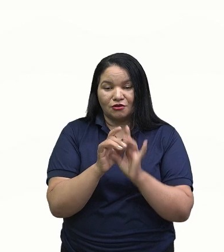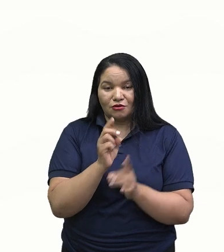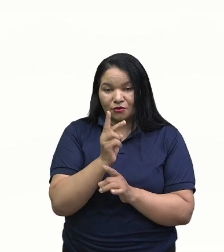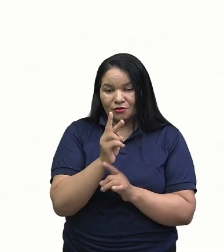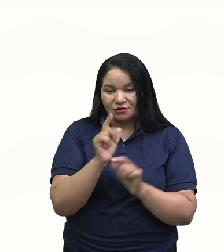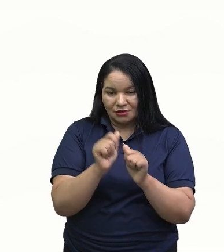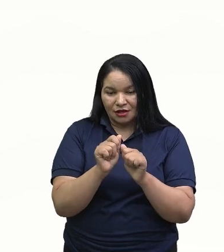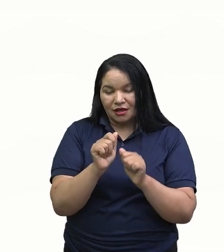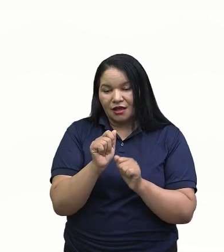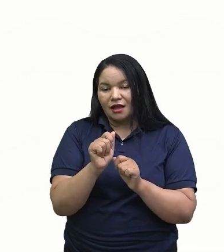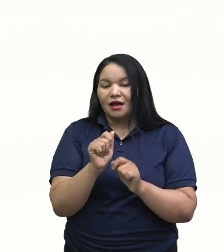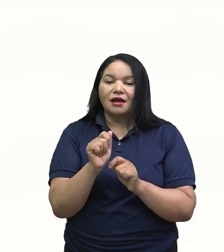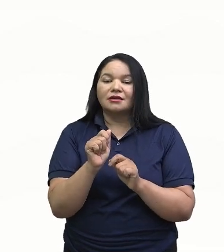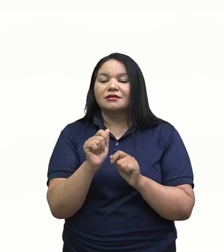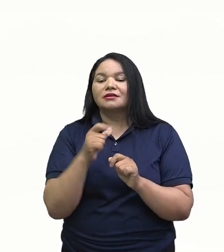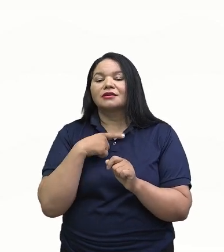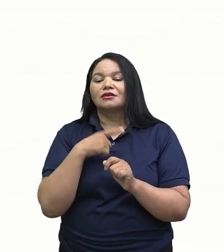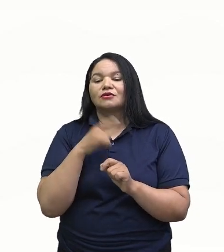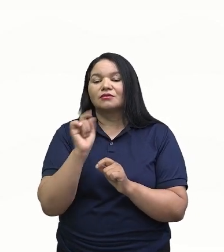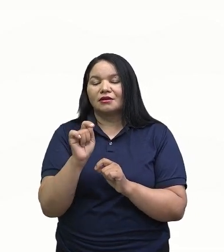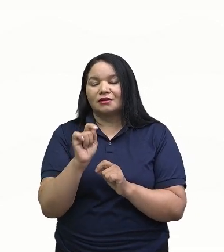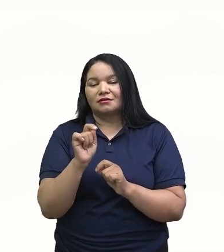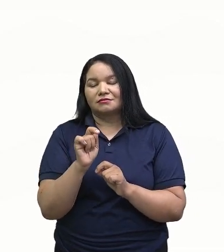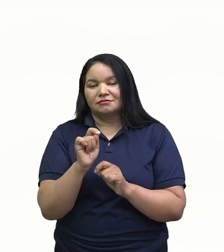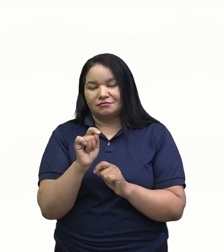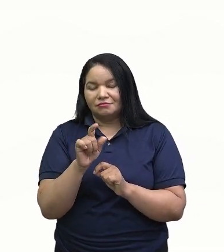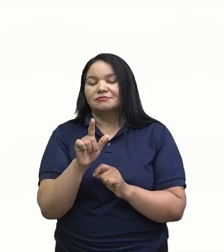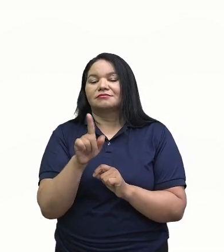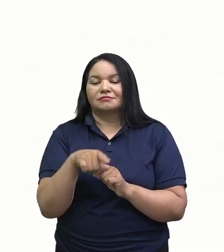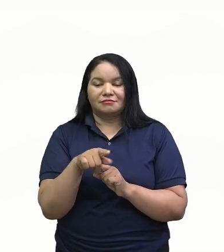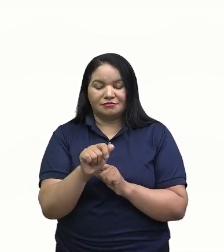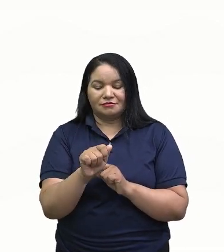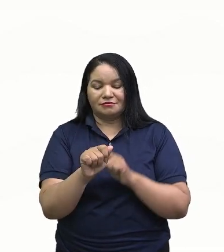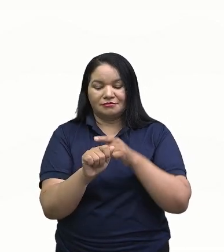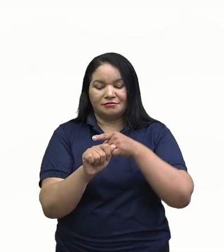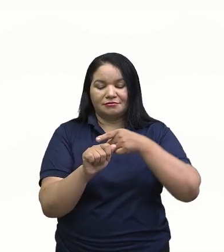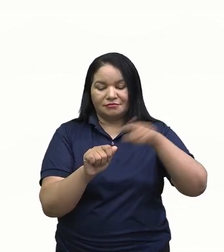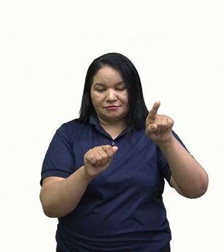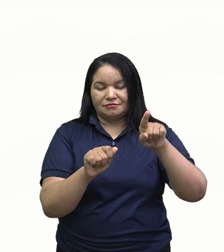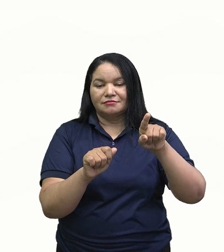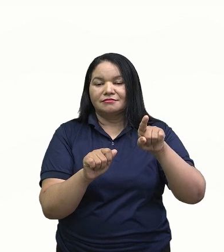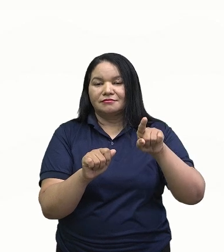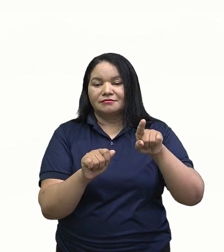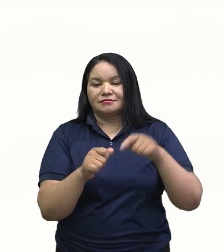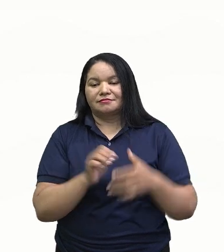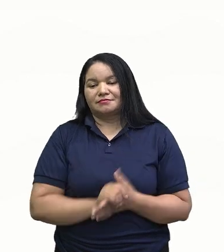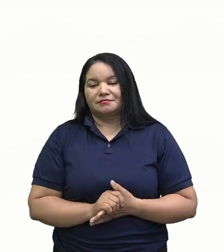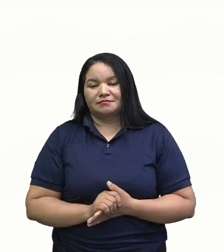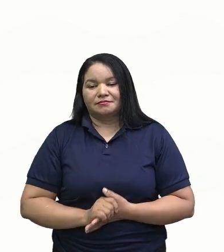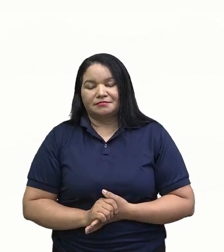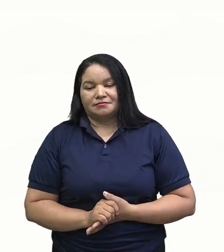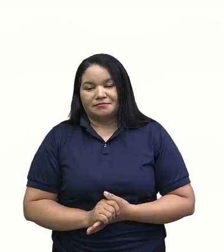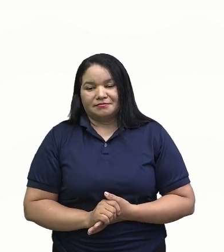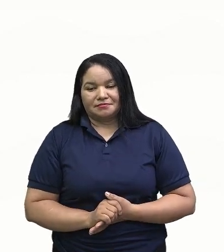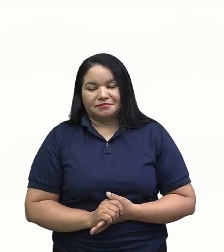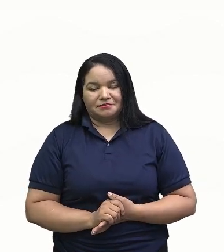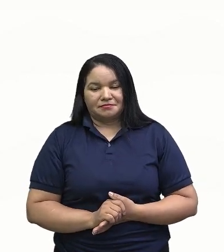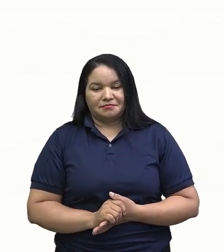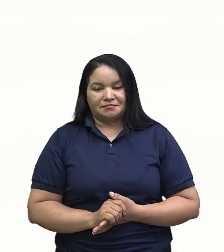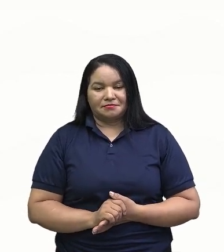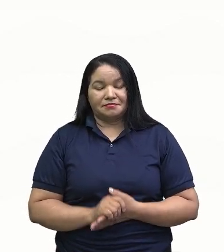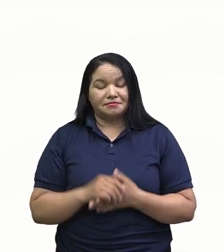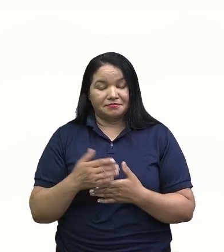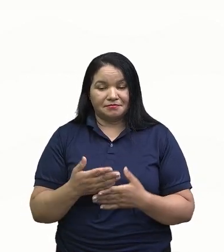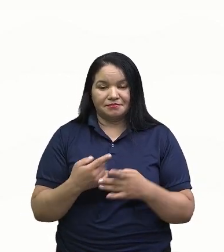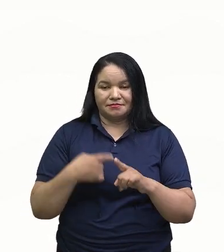né? Vai acontecer a crase. O acento grave vai ter que estar presente para indicar que tem uma preposição aí, que